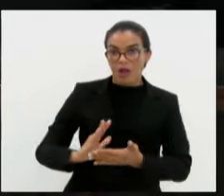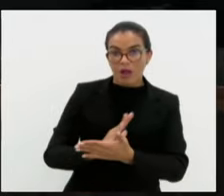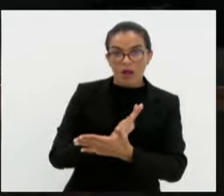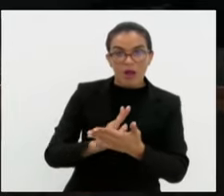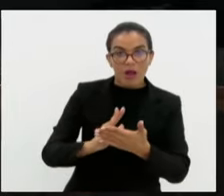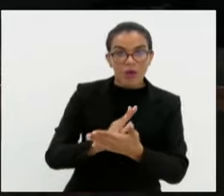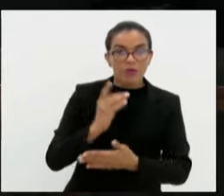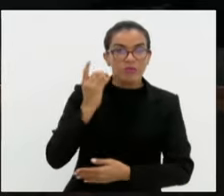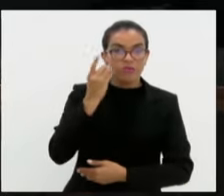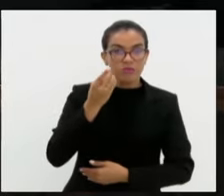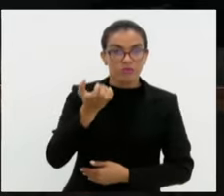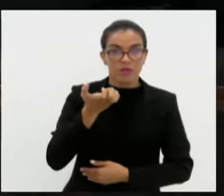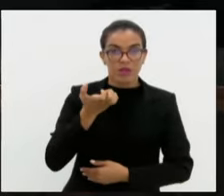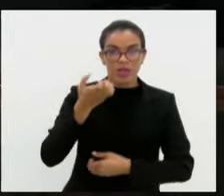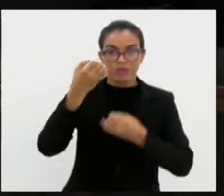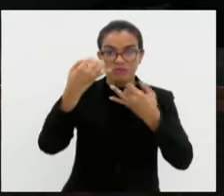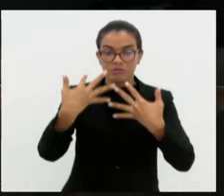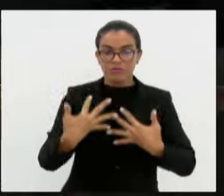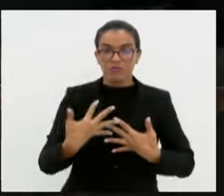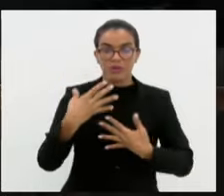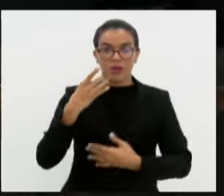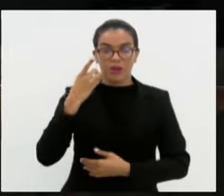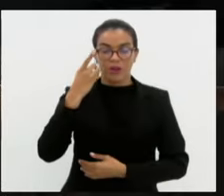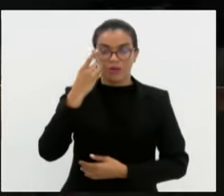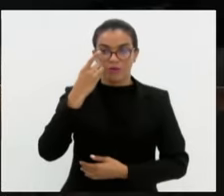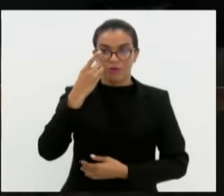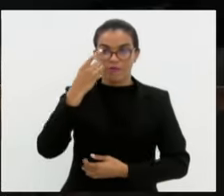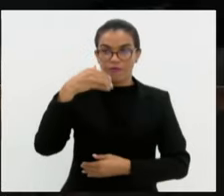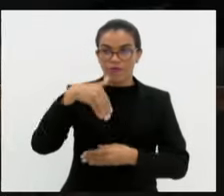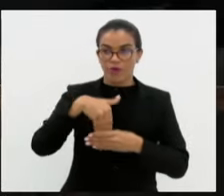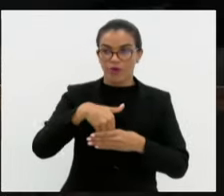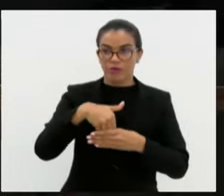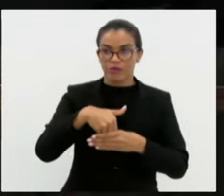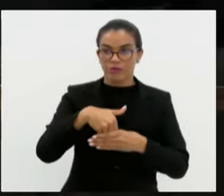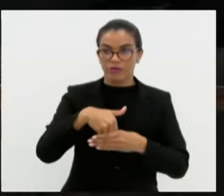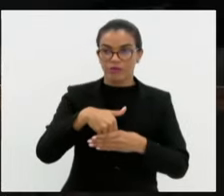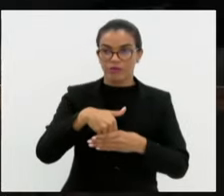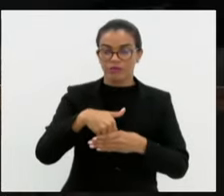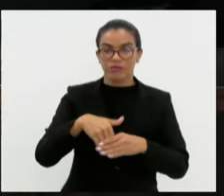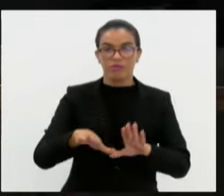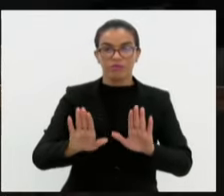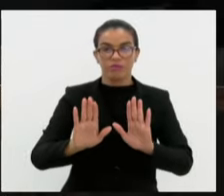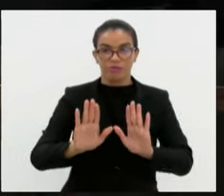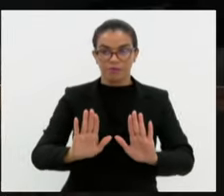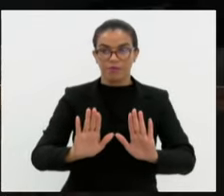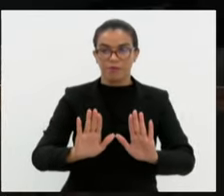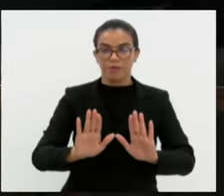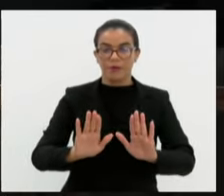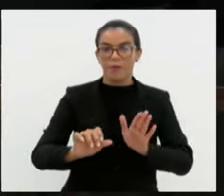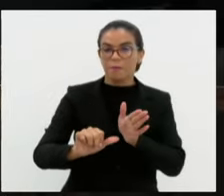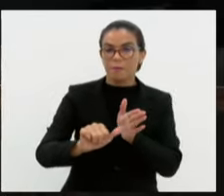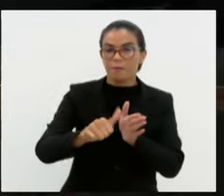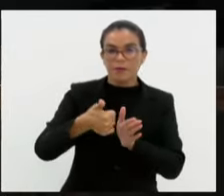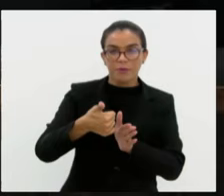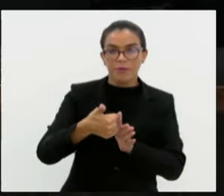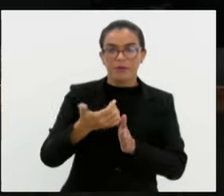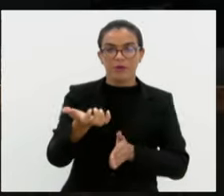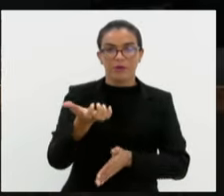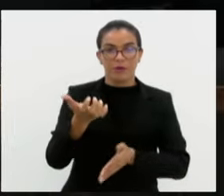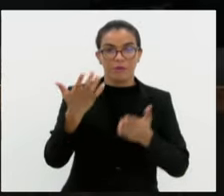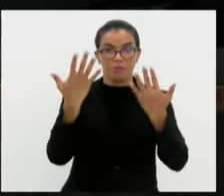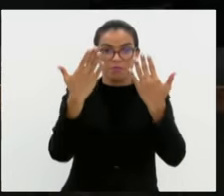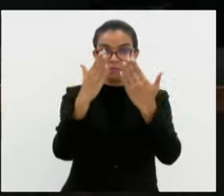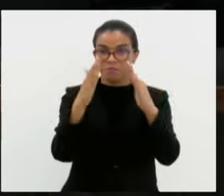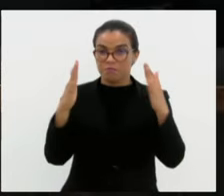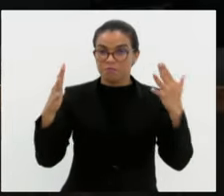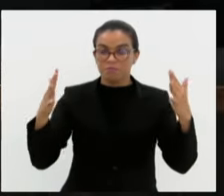voto? Eu, senhor presidente. Vai. Tá. Antes, eu gostaria de parabenizar a conduta